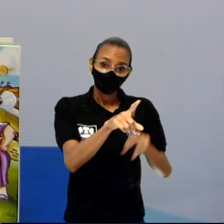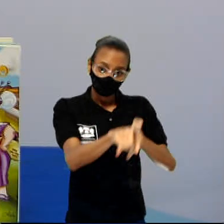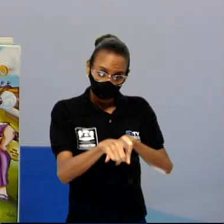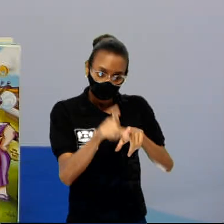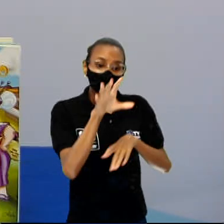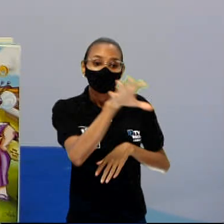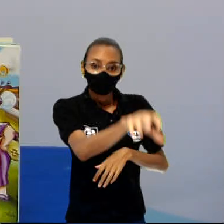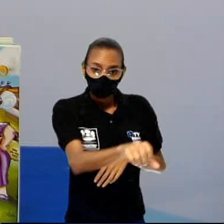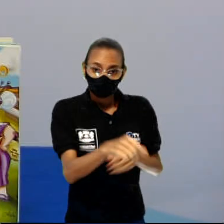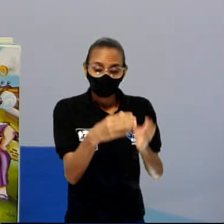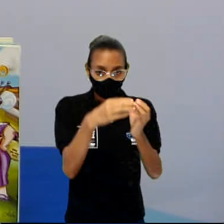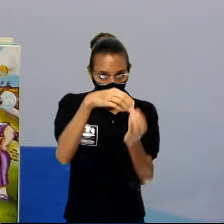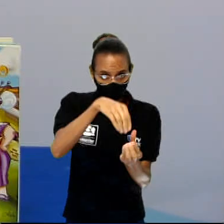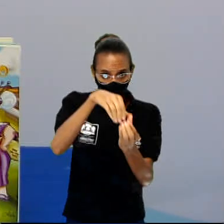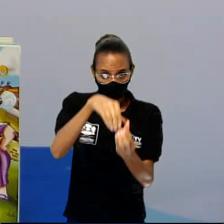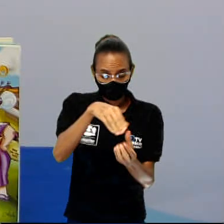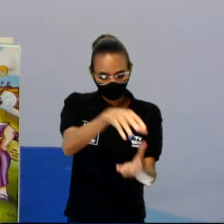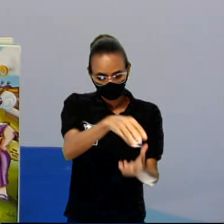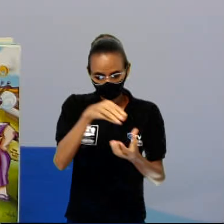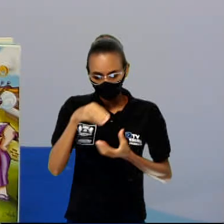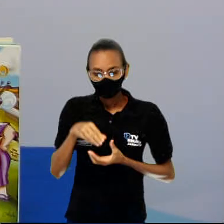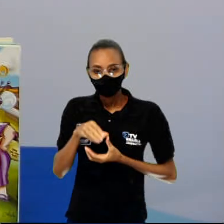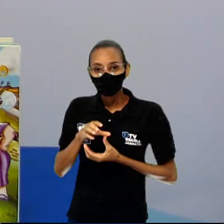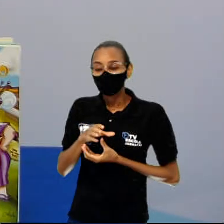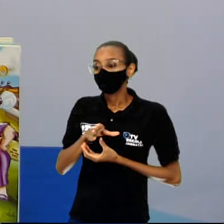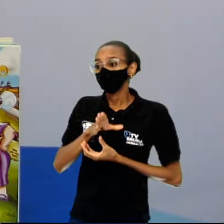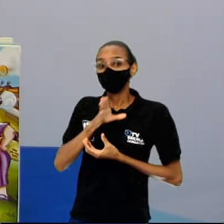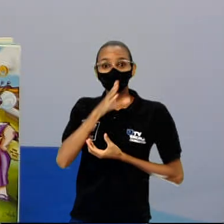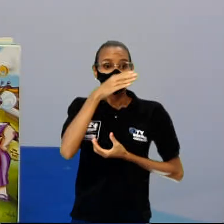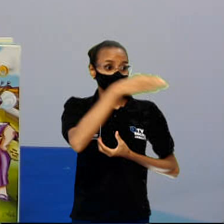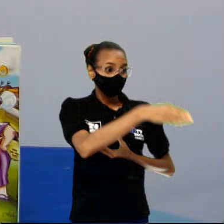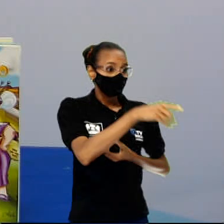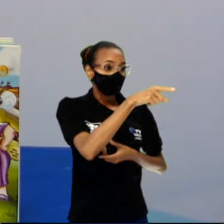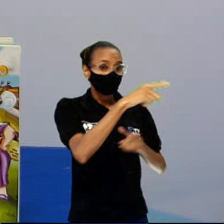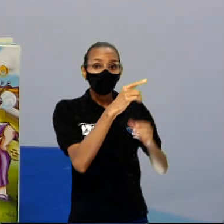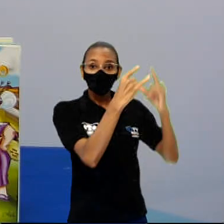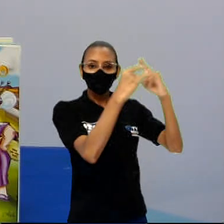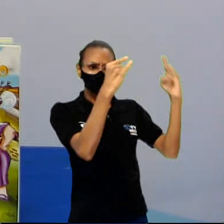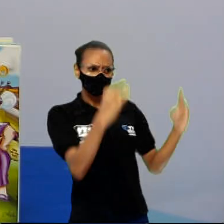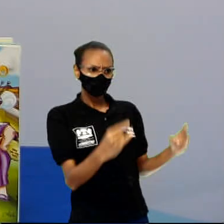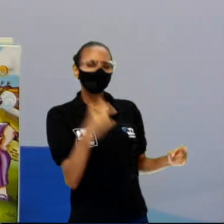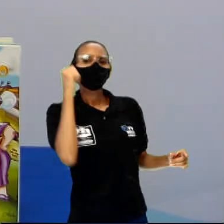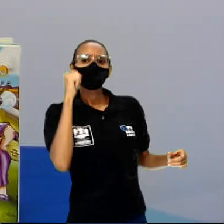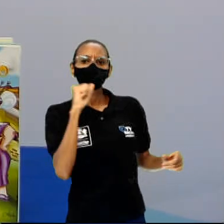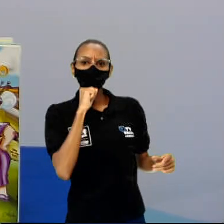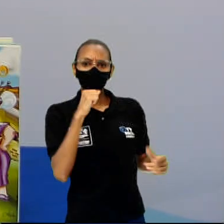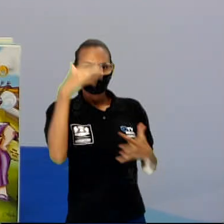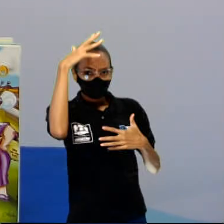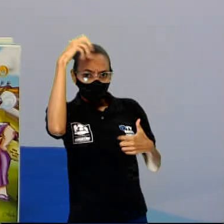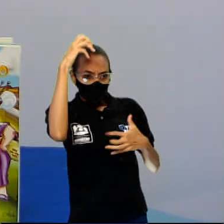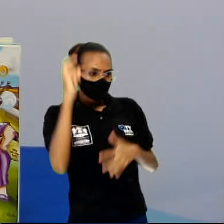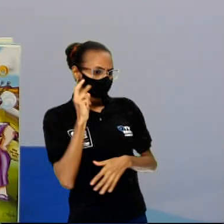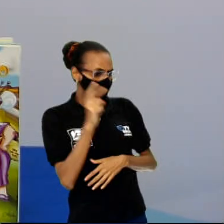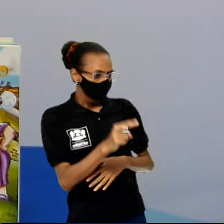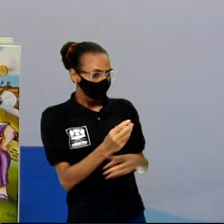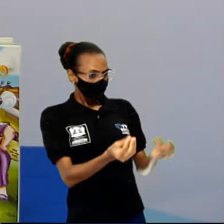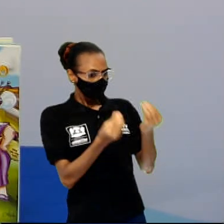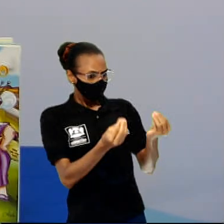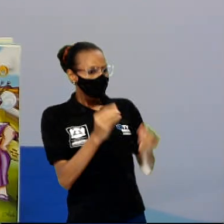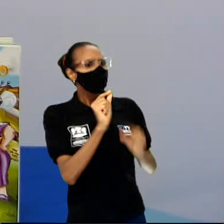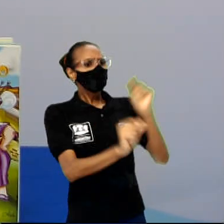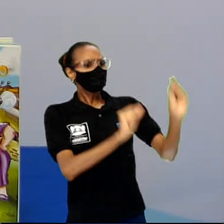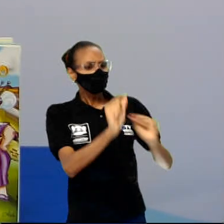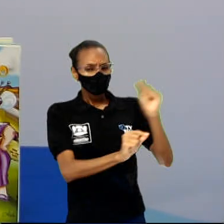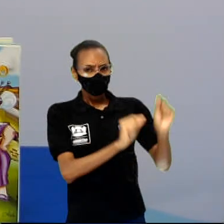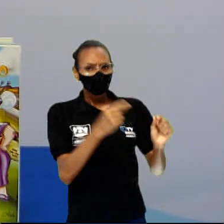levou sorrateiramente. Só que quando chegou lá no circo, quando a mãe dele olhou e disse, o que é isso, menino? O que é isso nisso aí? Me mostra aqui que eu quero